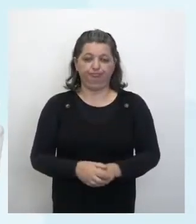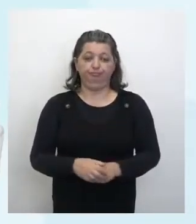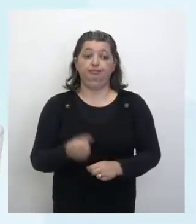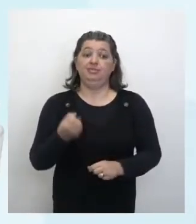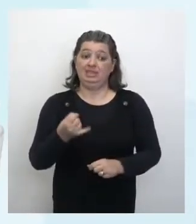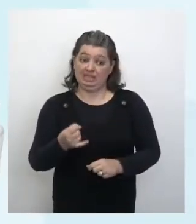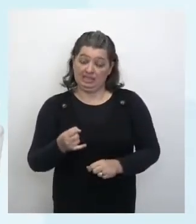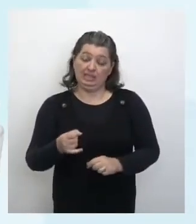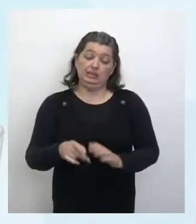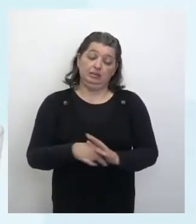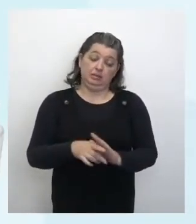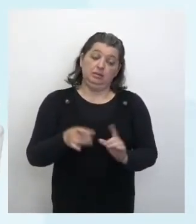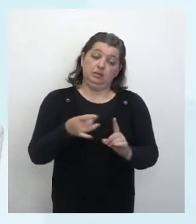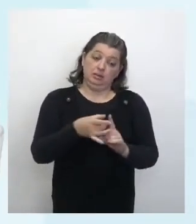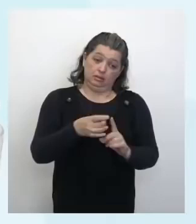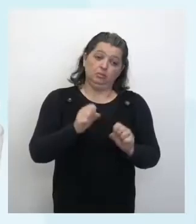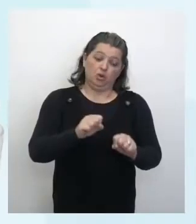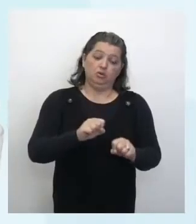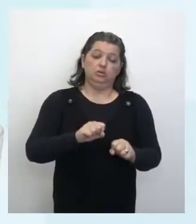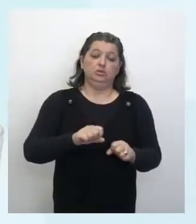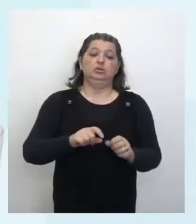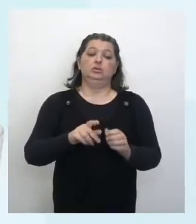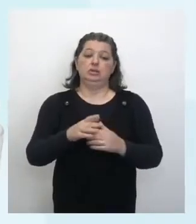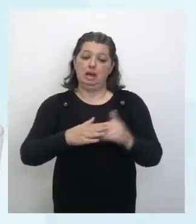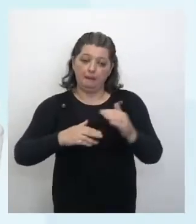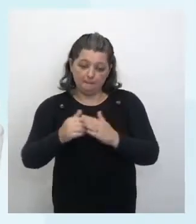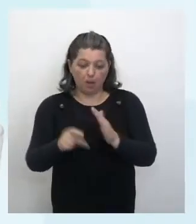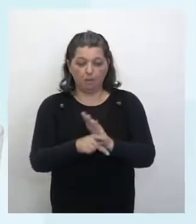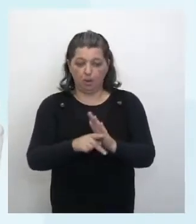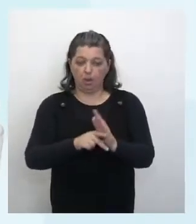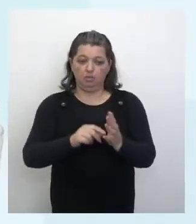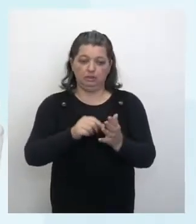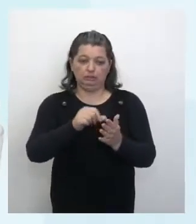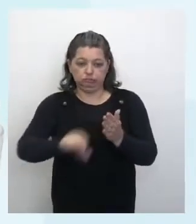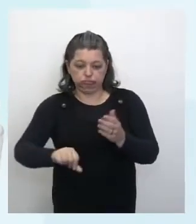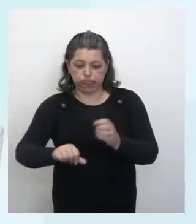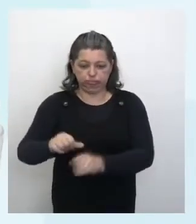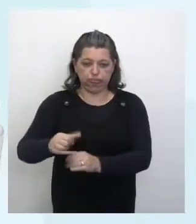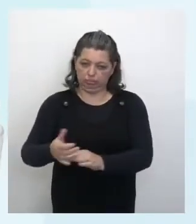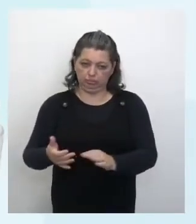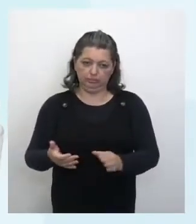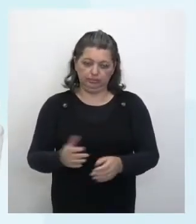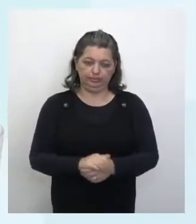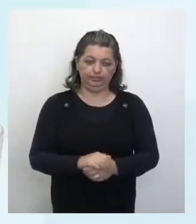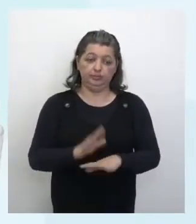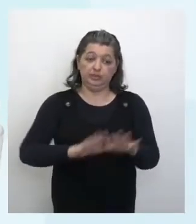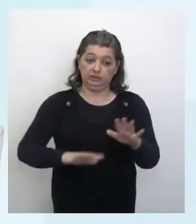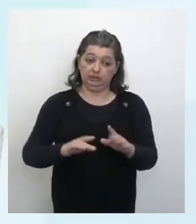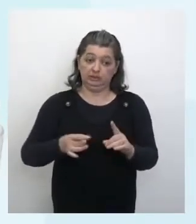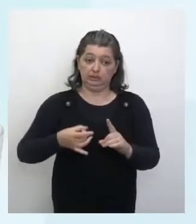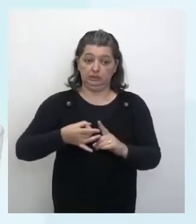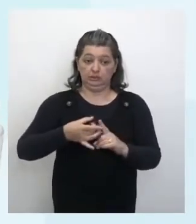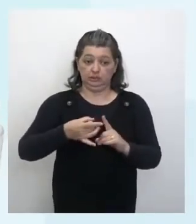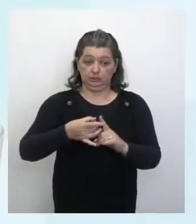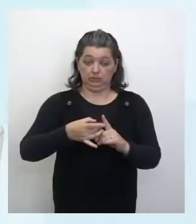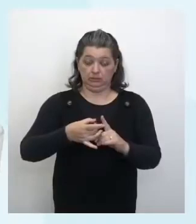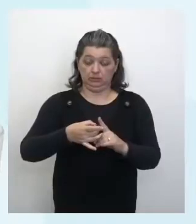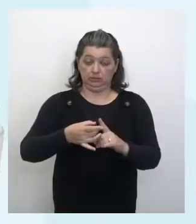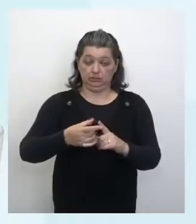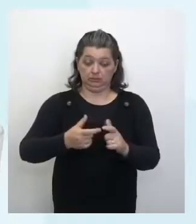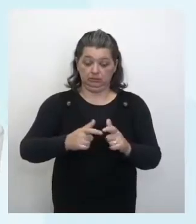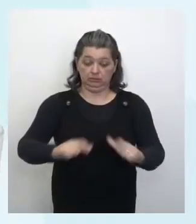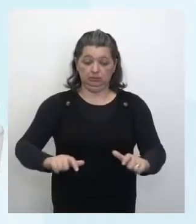cai e quebra, ele pode machucar a minha mão. Então eu tenho que tomar cuidado com isso. E vidraria também, às vezes, tem parte